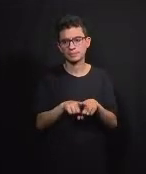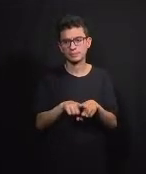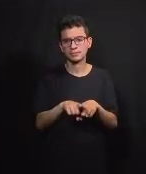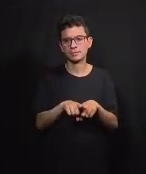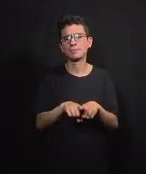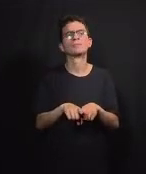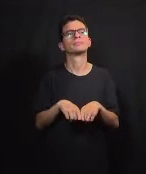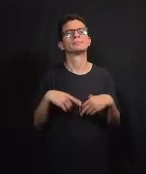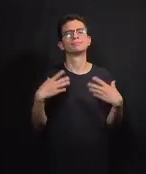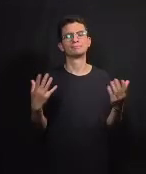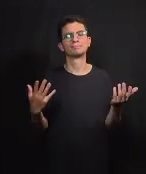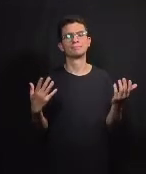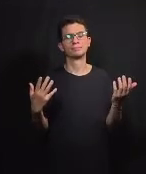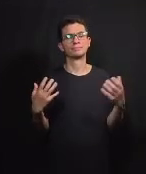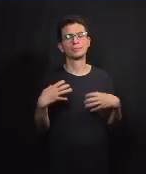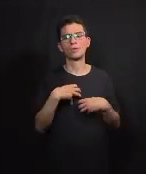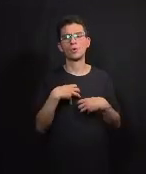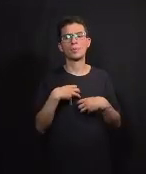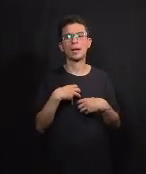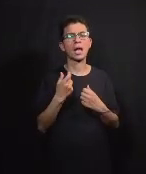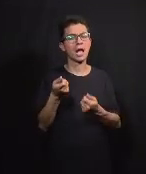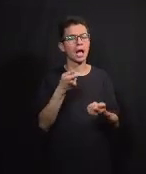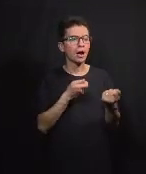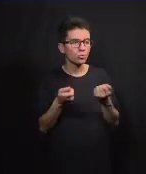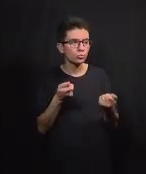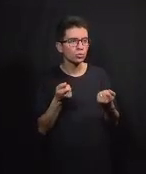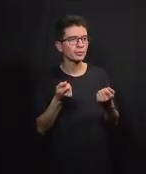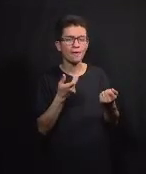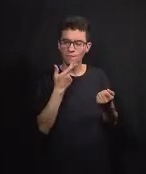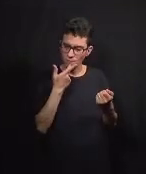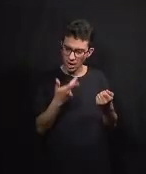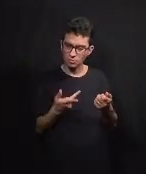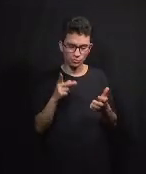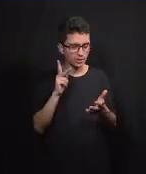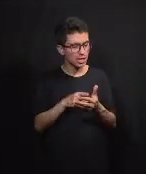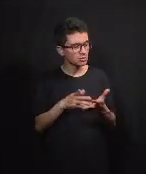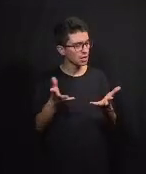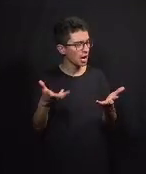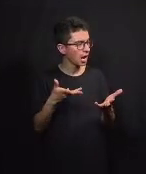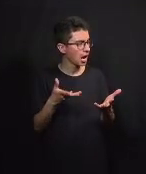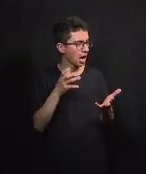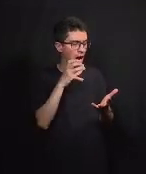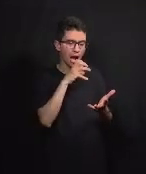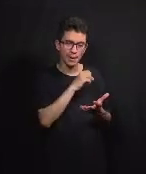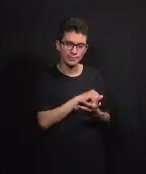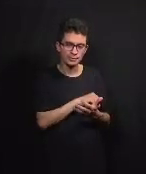Existem razões de ordem econômica, eu falo disso rapidamente,